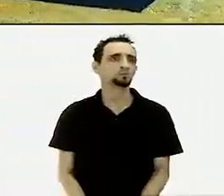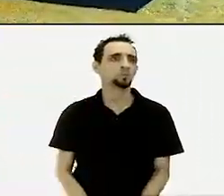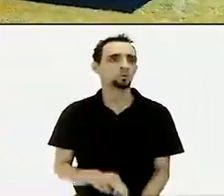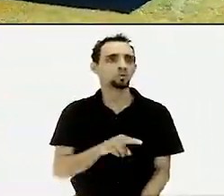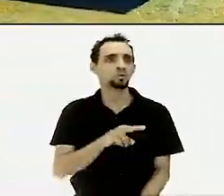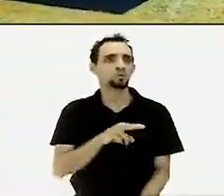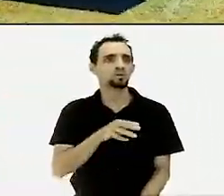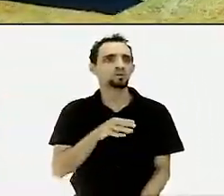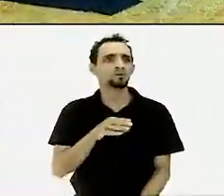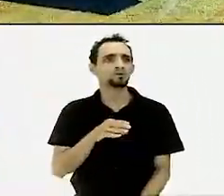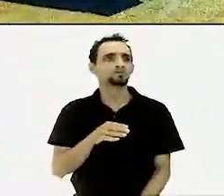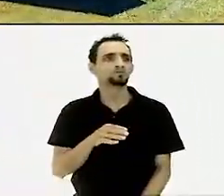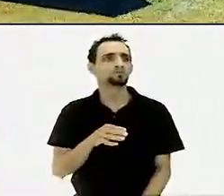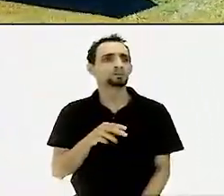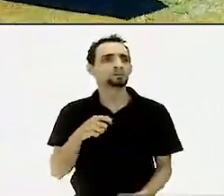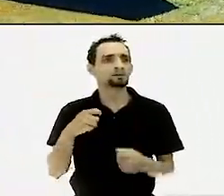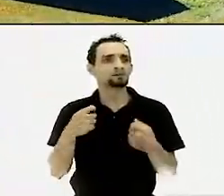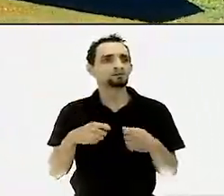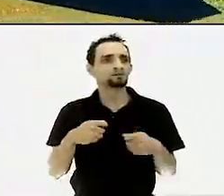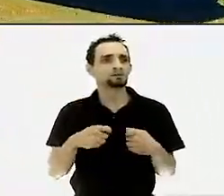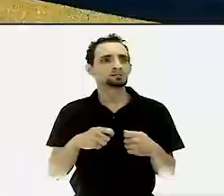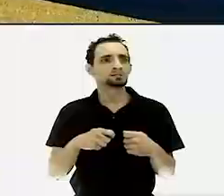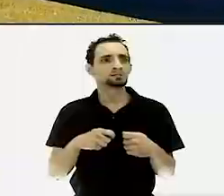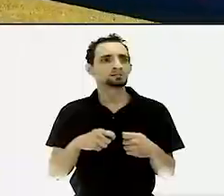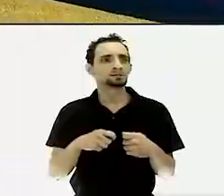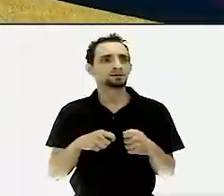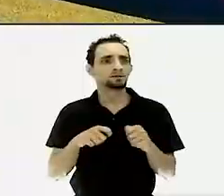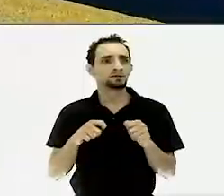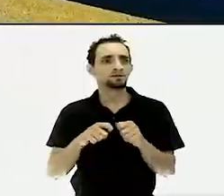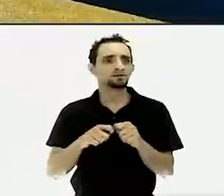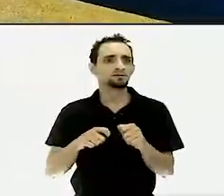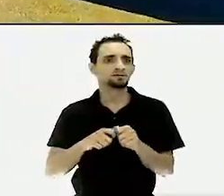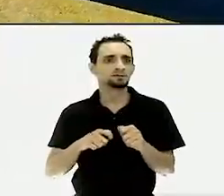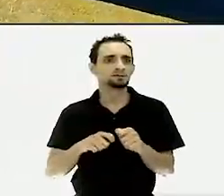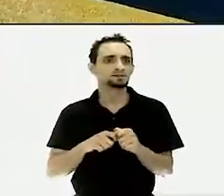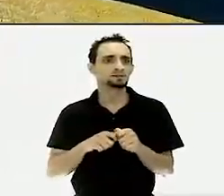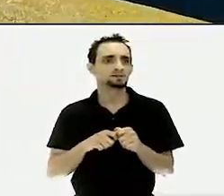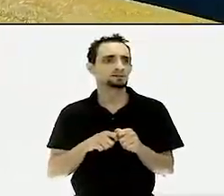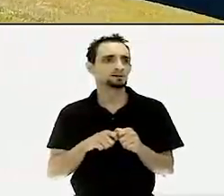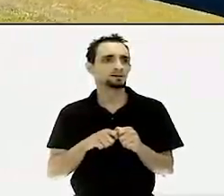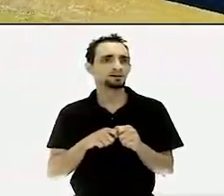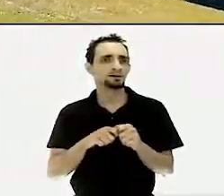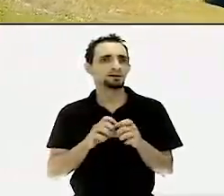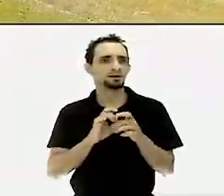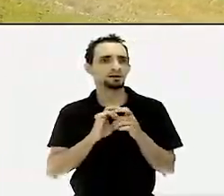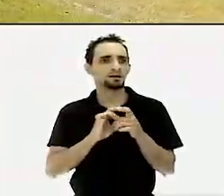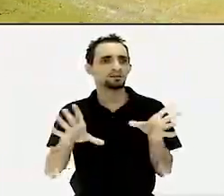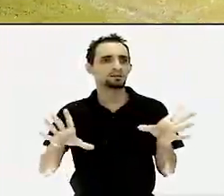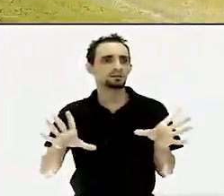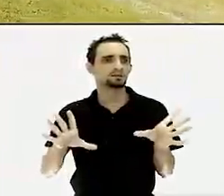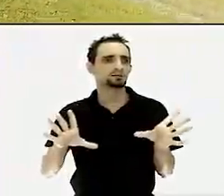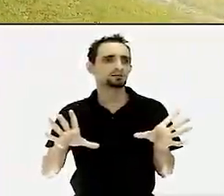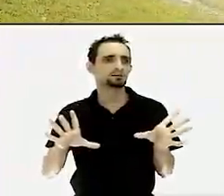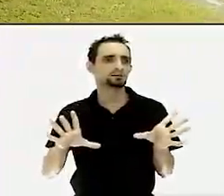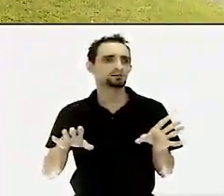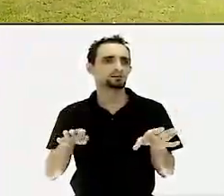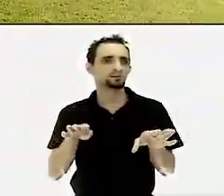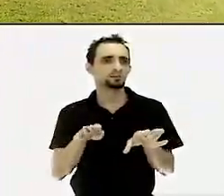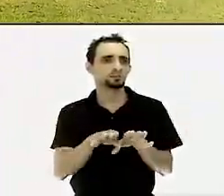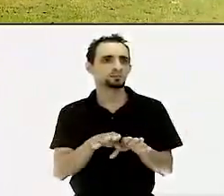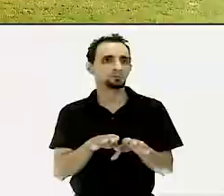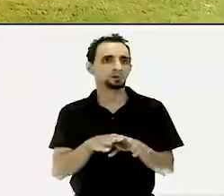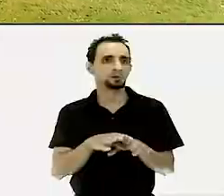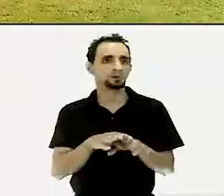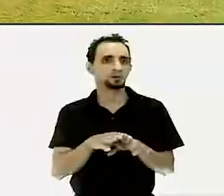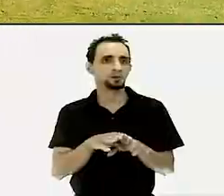ao Danilo e sua turma. Hoje o Divan, que está na pasta, mas na época quem fez foi a época do Paulinho. Mas parabenizar também o Divan, que é o secretário de